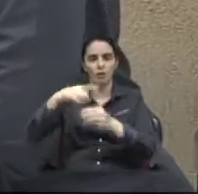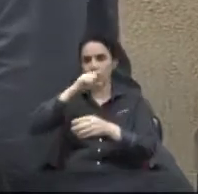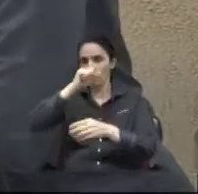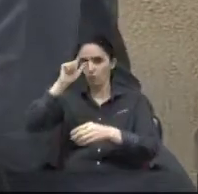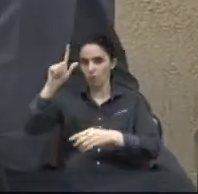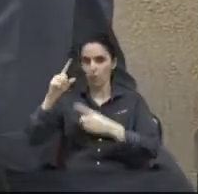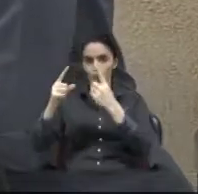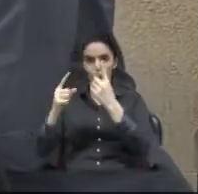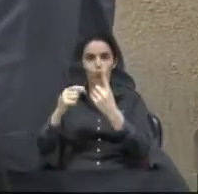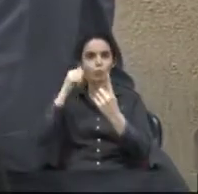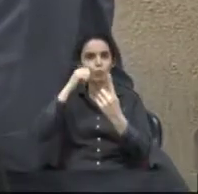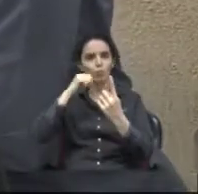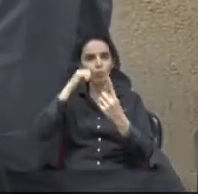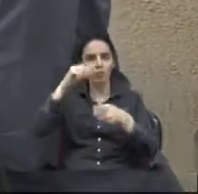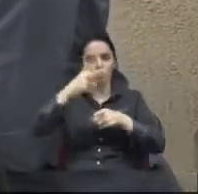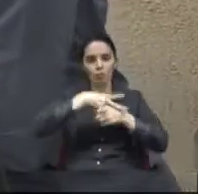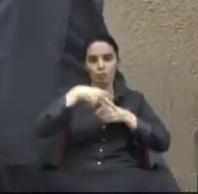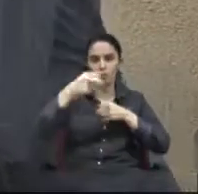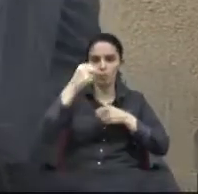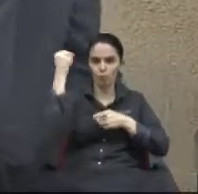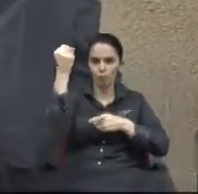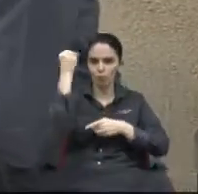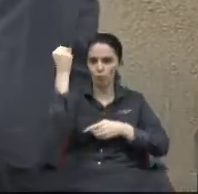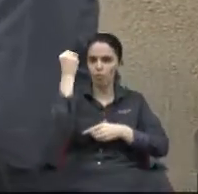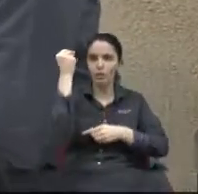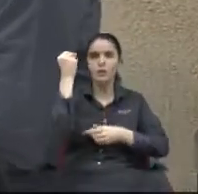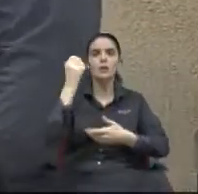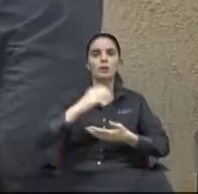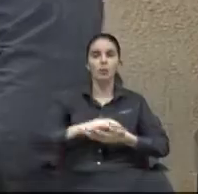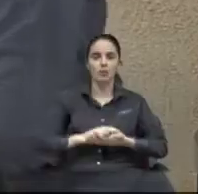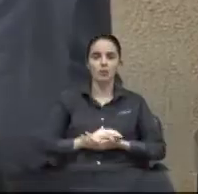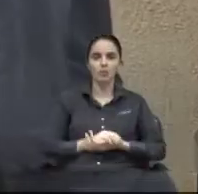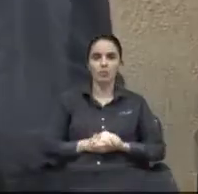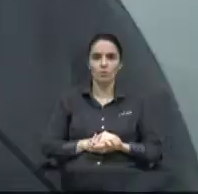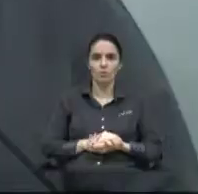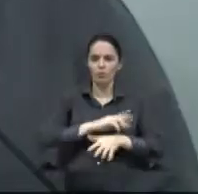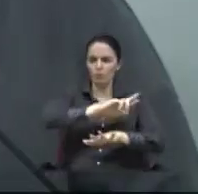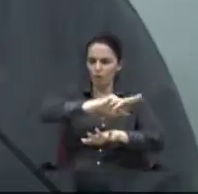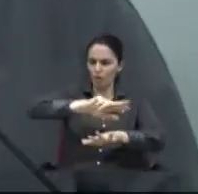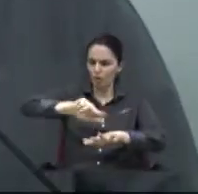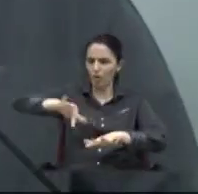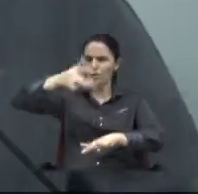vencendo entre vários